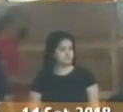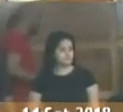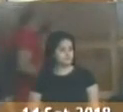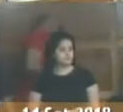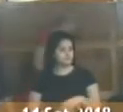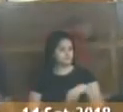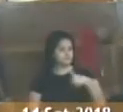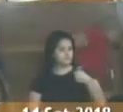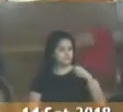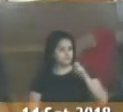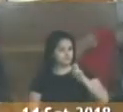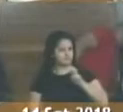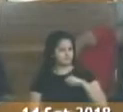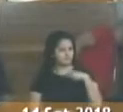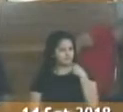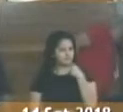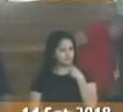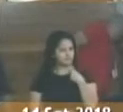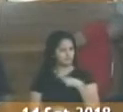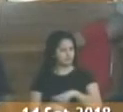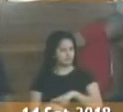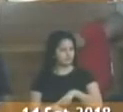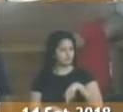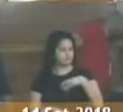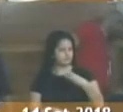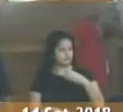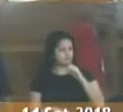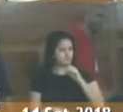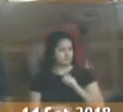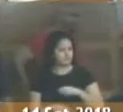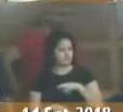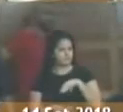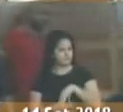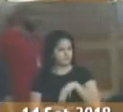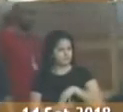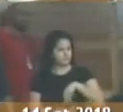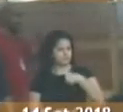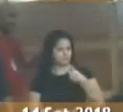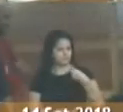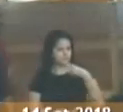13 horas e 30 minutos do dia 14 de setembro,